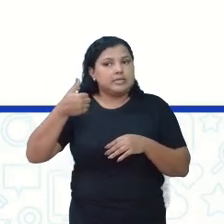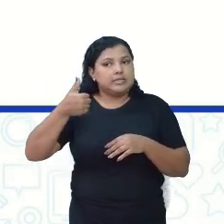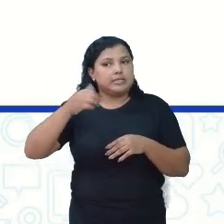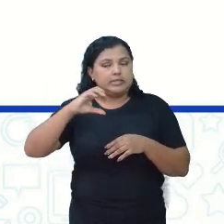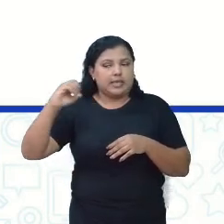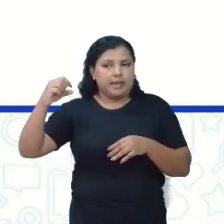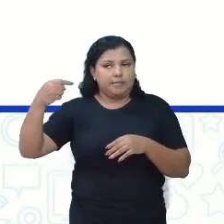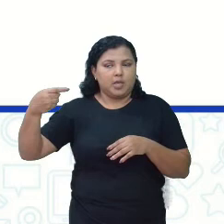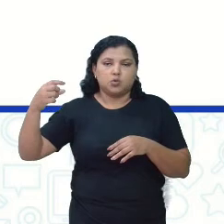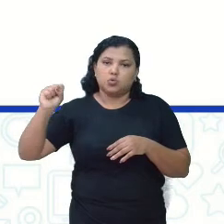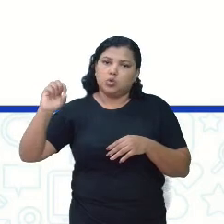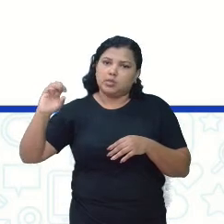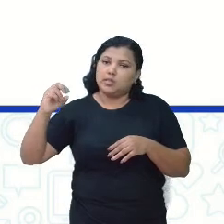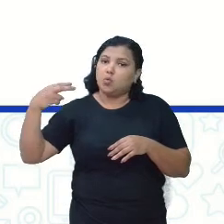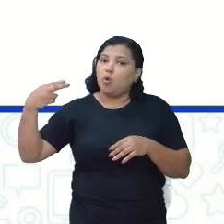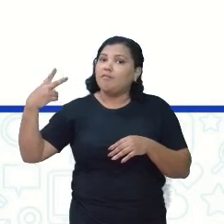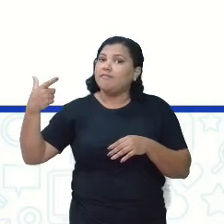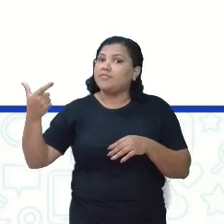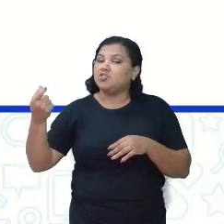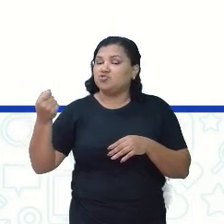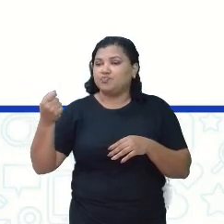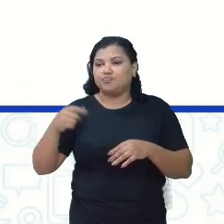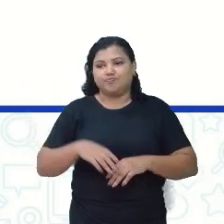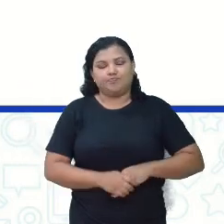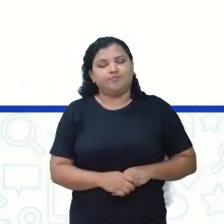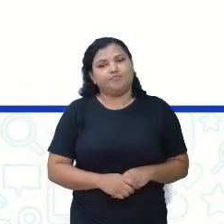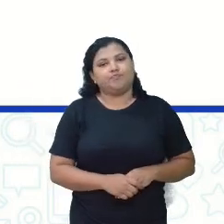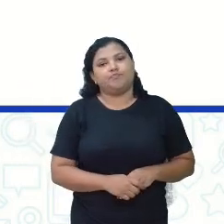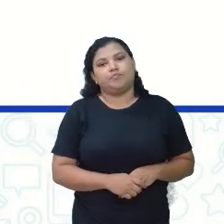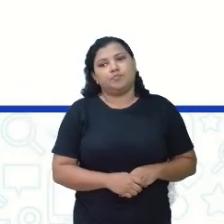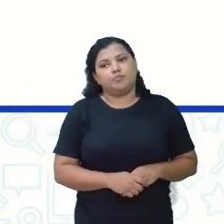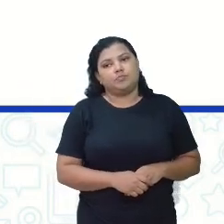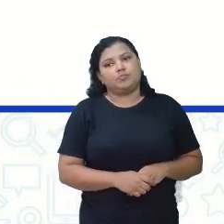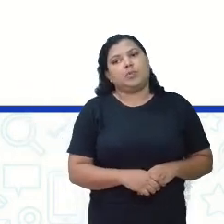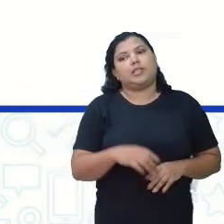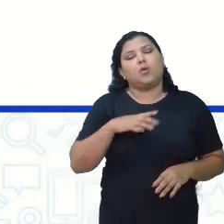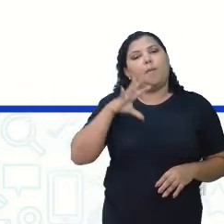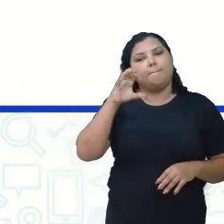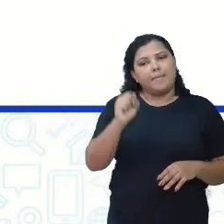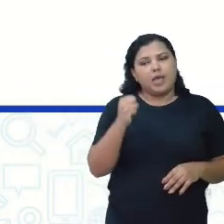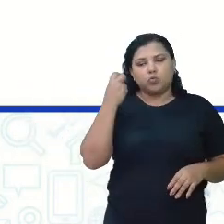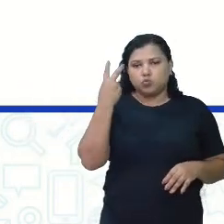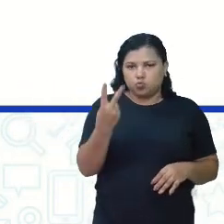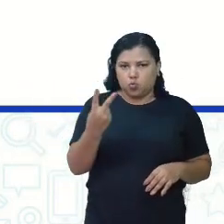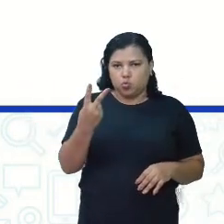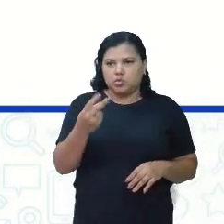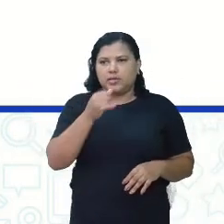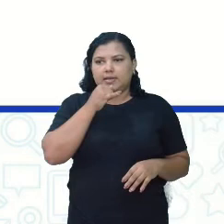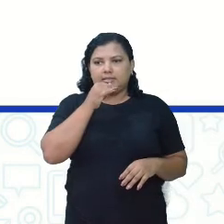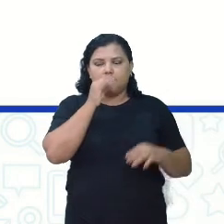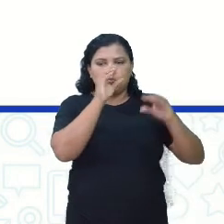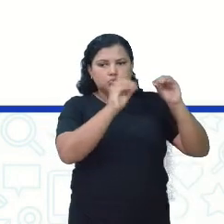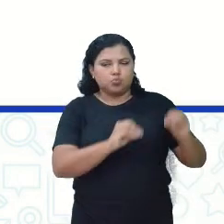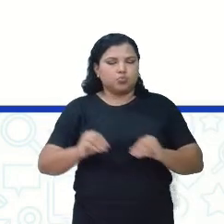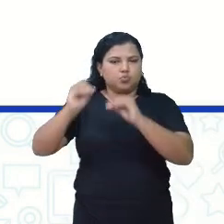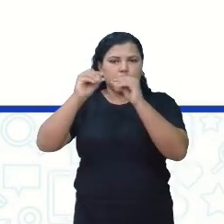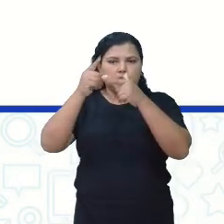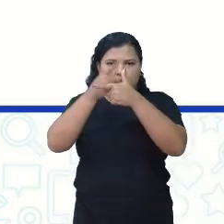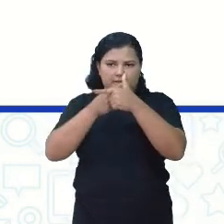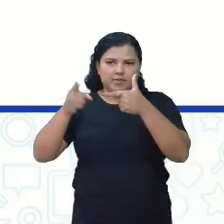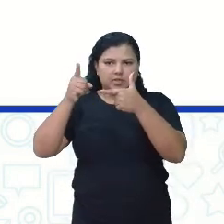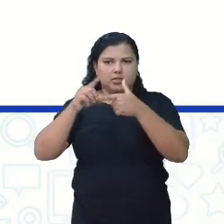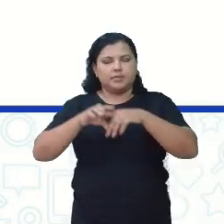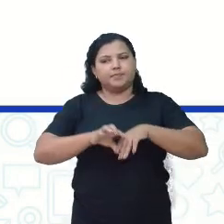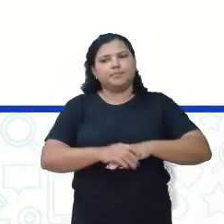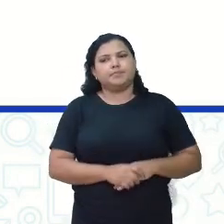menos 80 é igual a 20. Eu pego esse 2 aí que está multiplicando, passo dividindo, né?